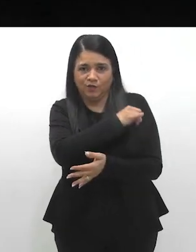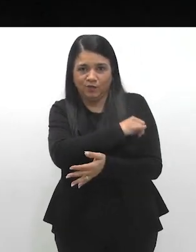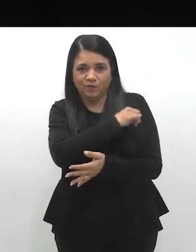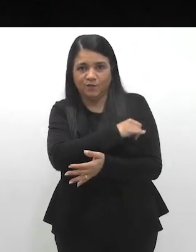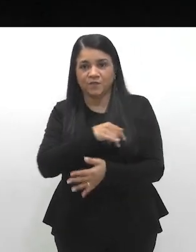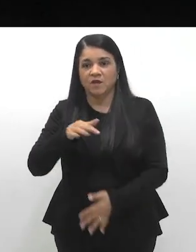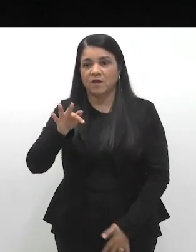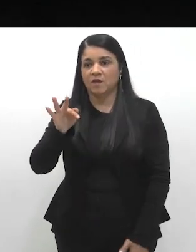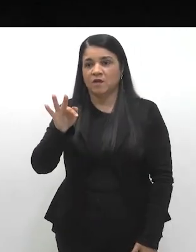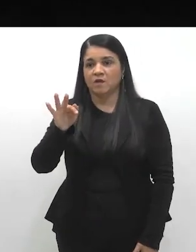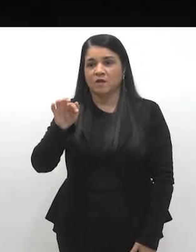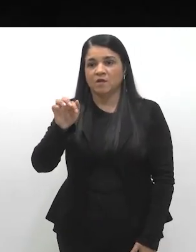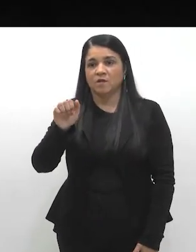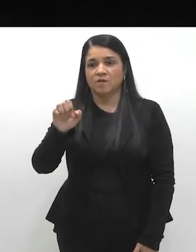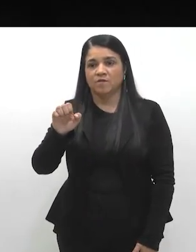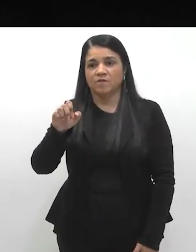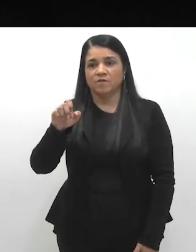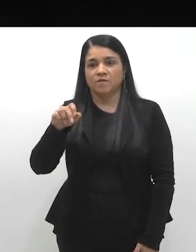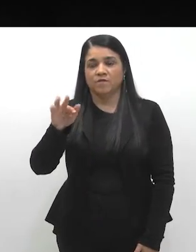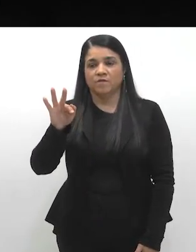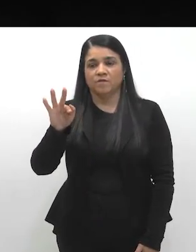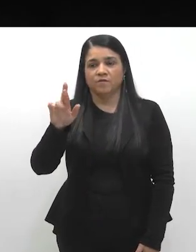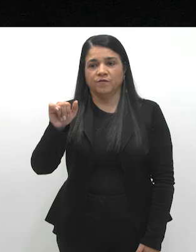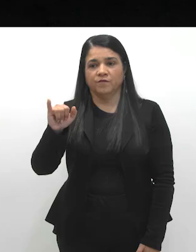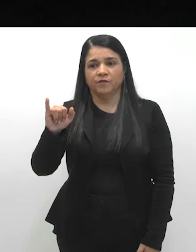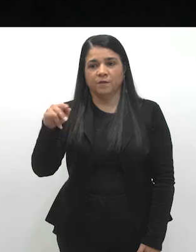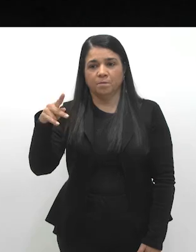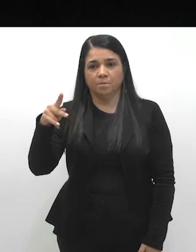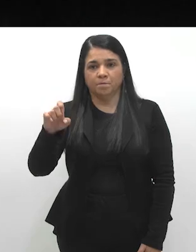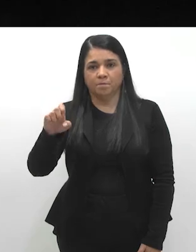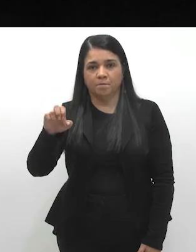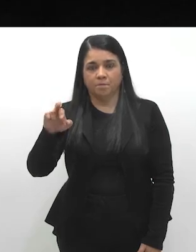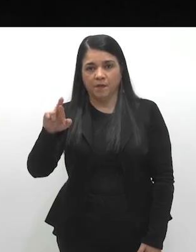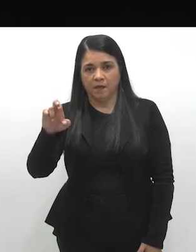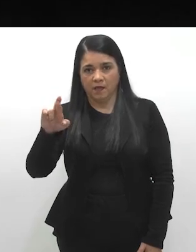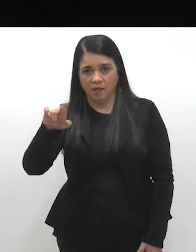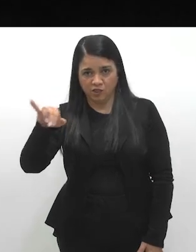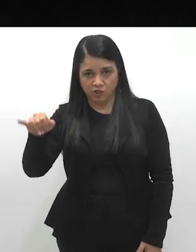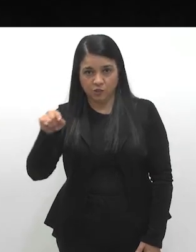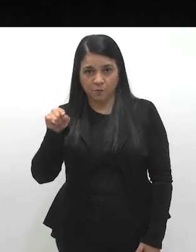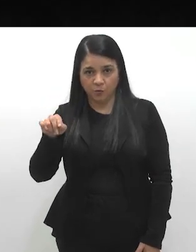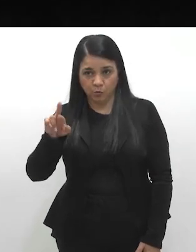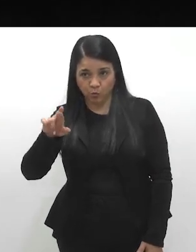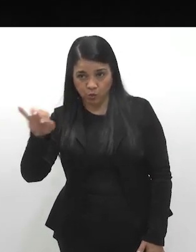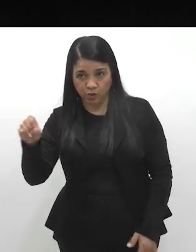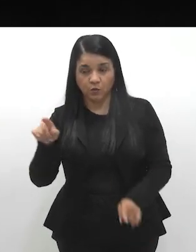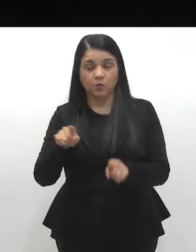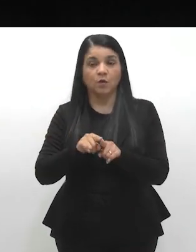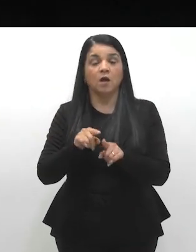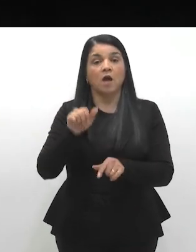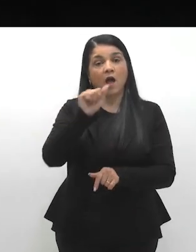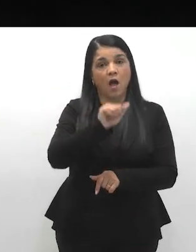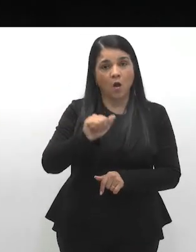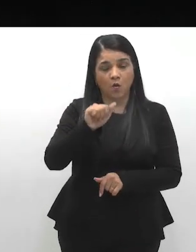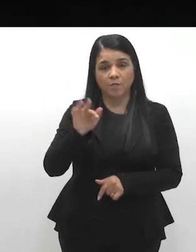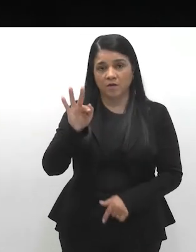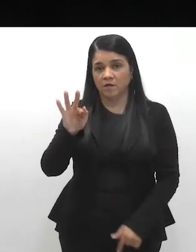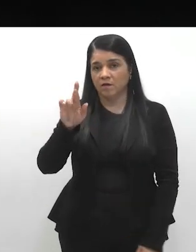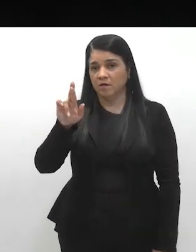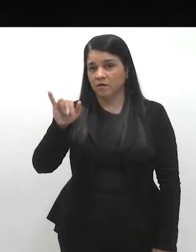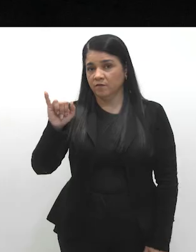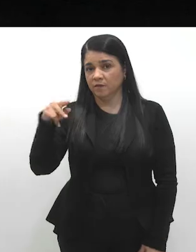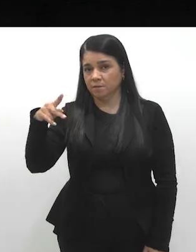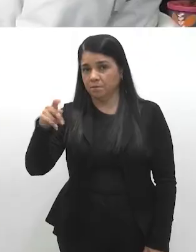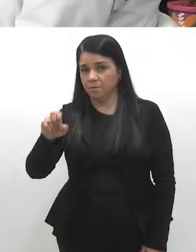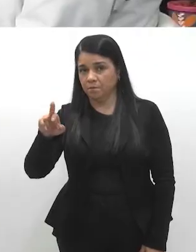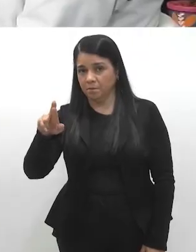sobre o estado do Rio de Janeiro, que é o freeperd.rio, e também nós temos a nossa página no Instagram, que é